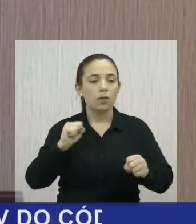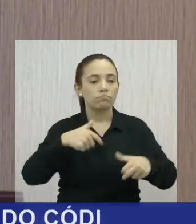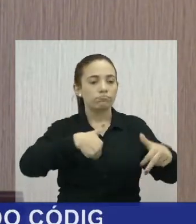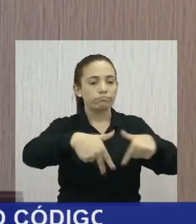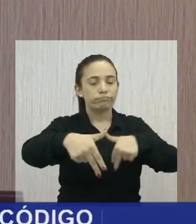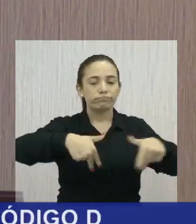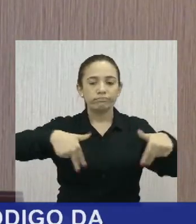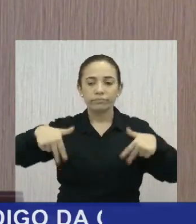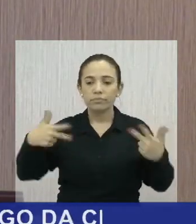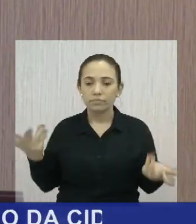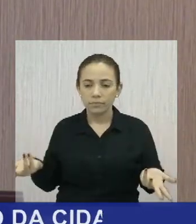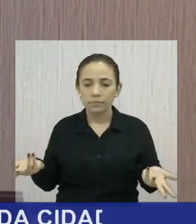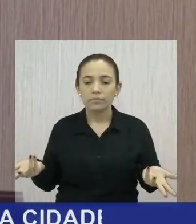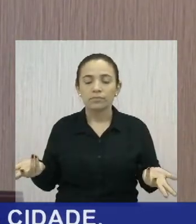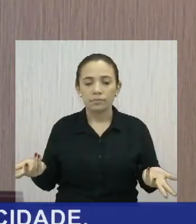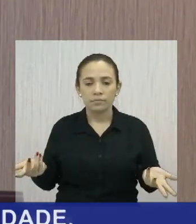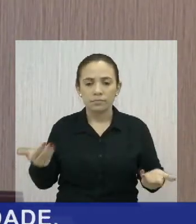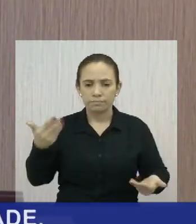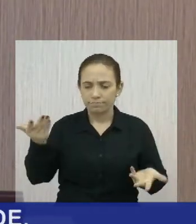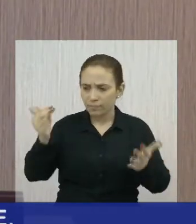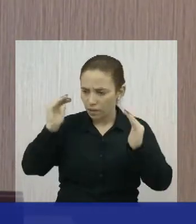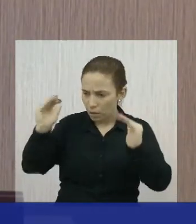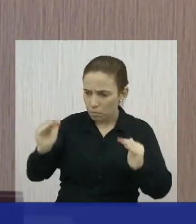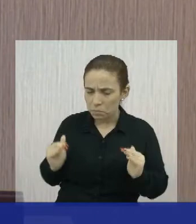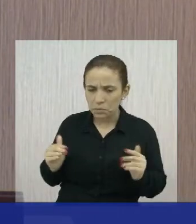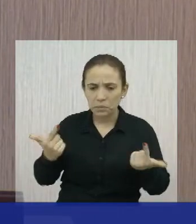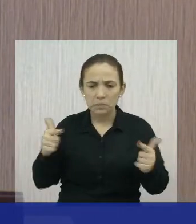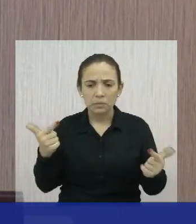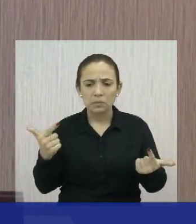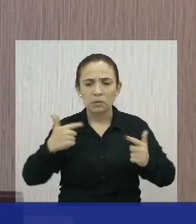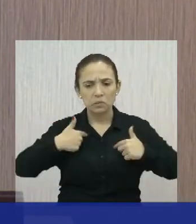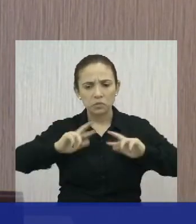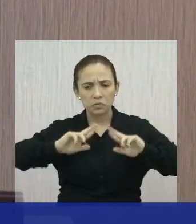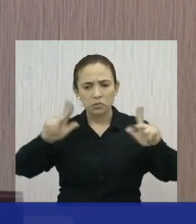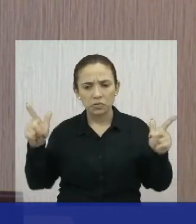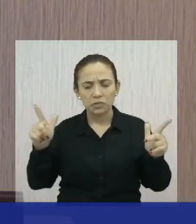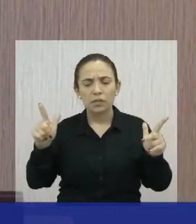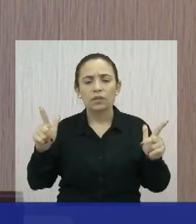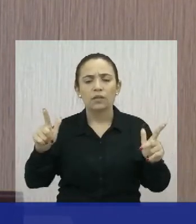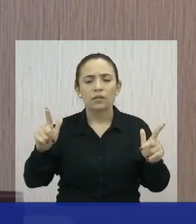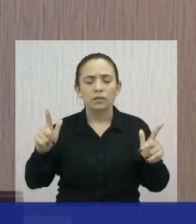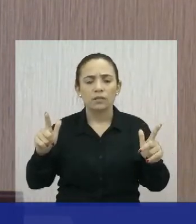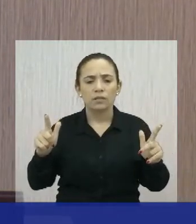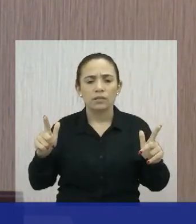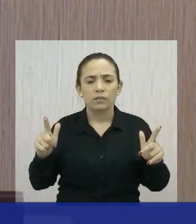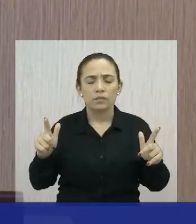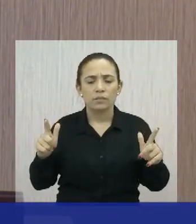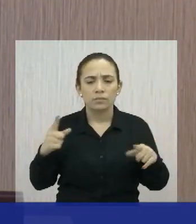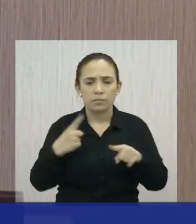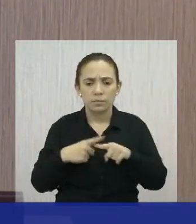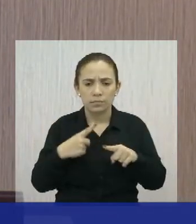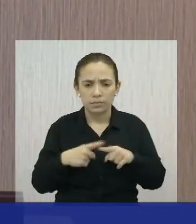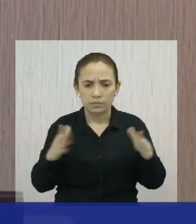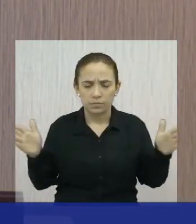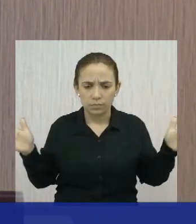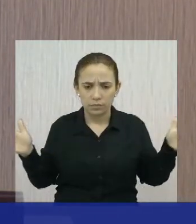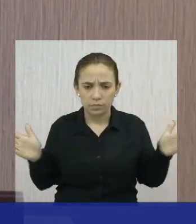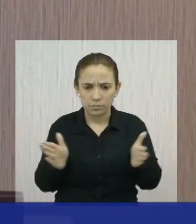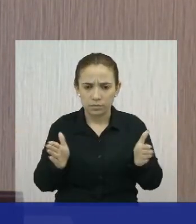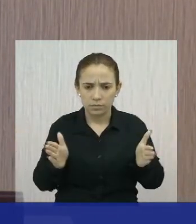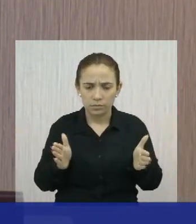espaço, e eu ser tratado de uma forma realmente diferente das factories, que no espaço bem menor do que o